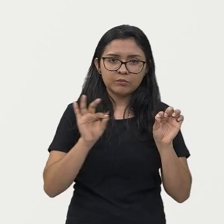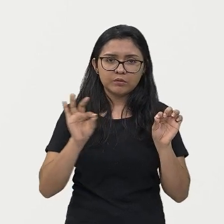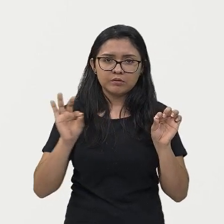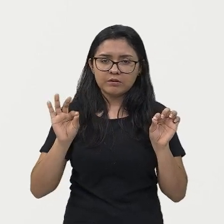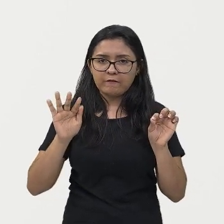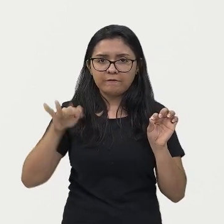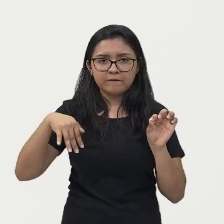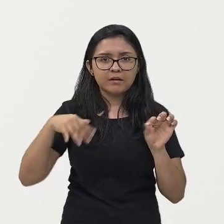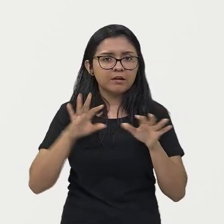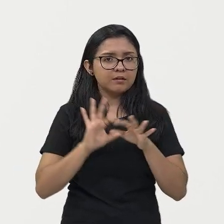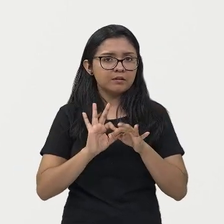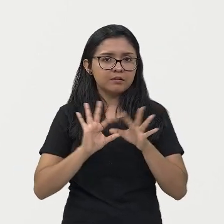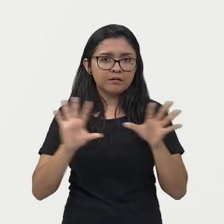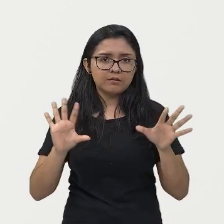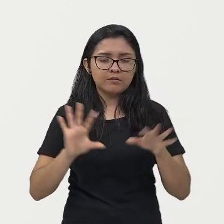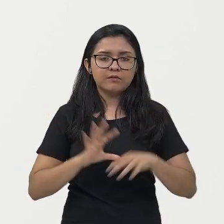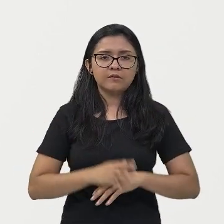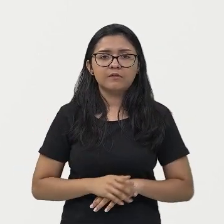fim.